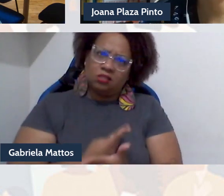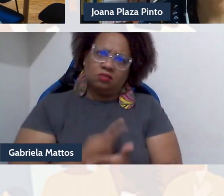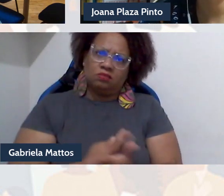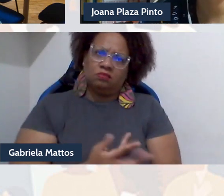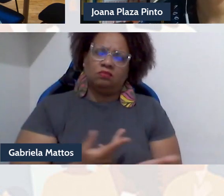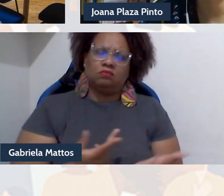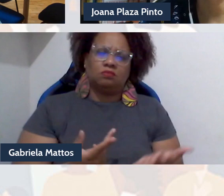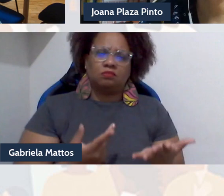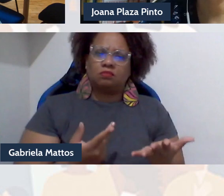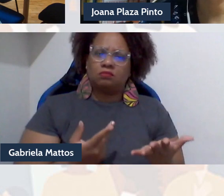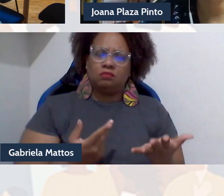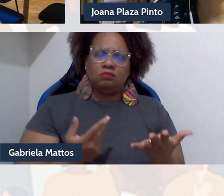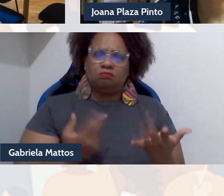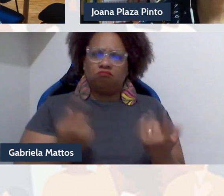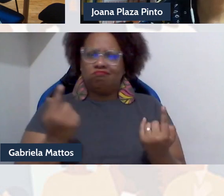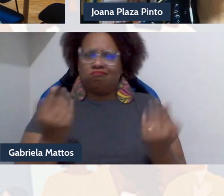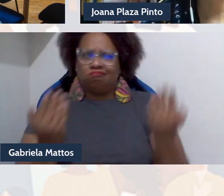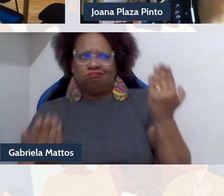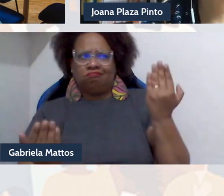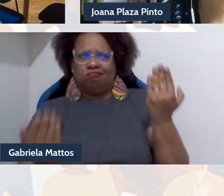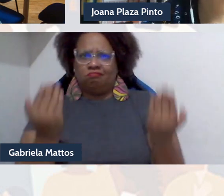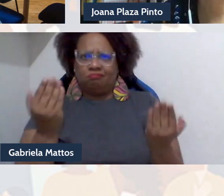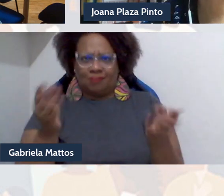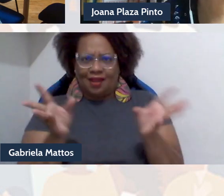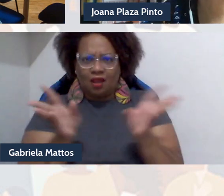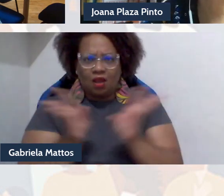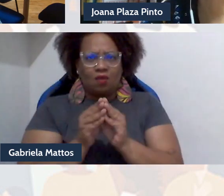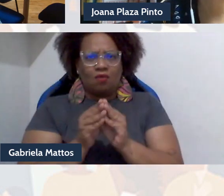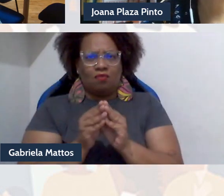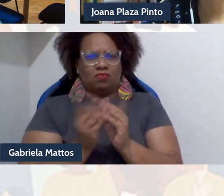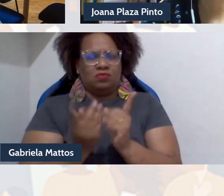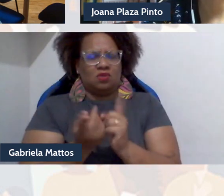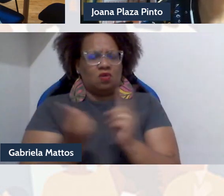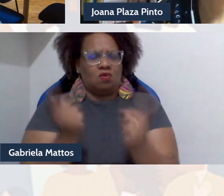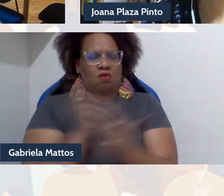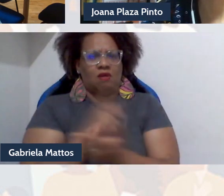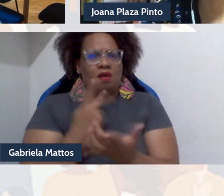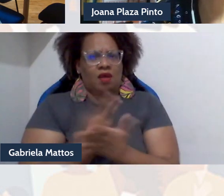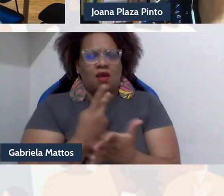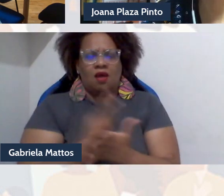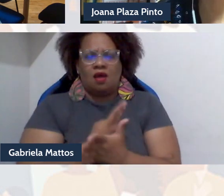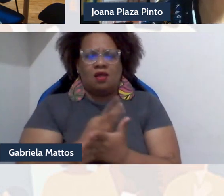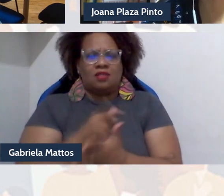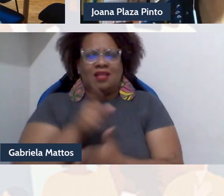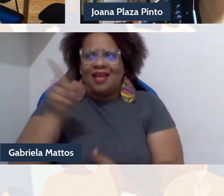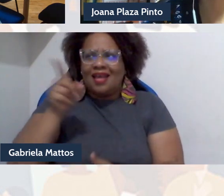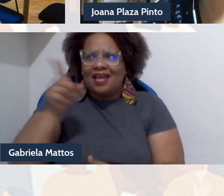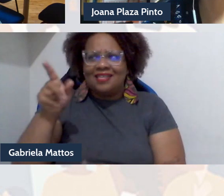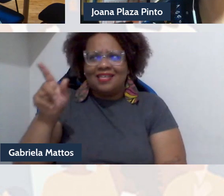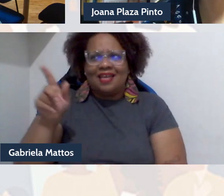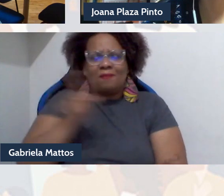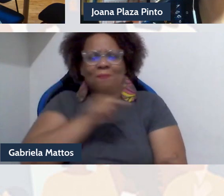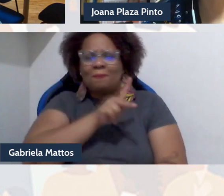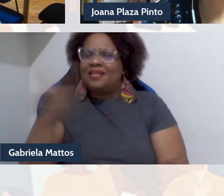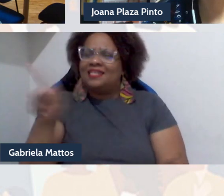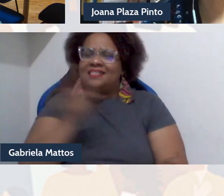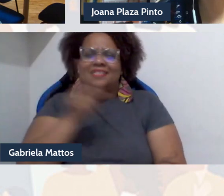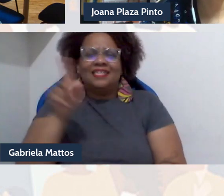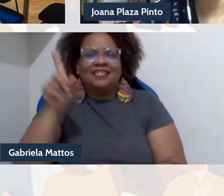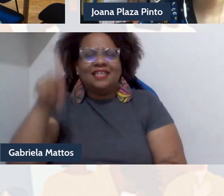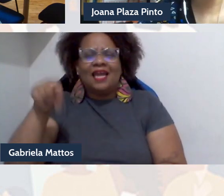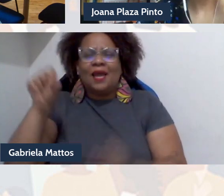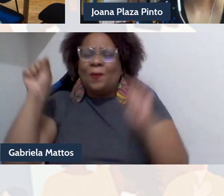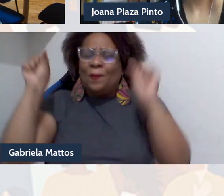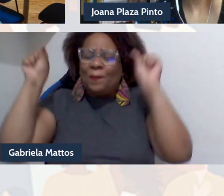isso aí é uma conclusão, né, inequívoca de que a gente teve o pior gerenciamento, né, da pandemia no